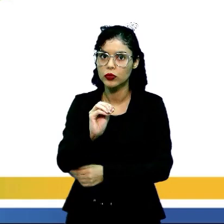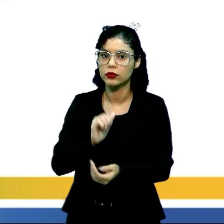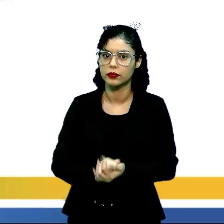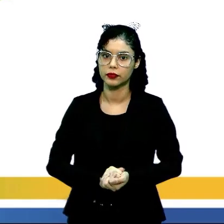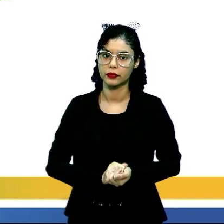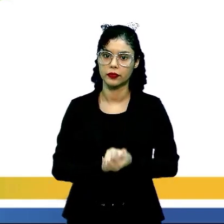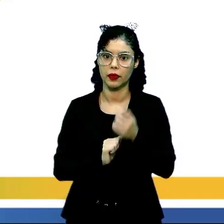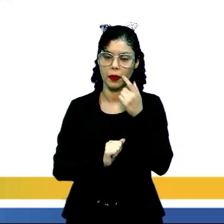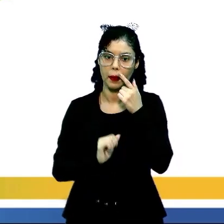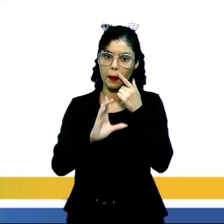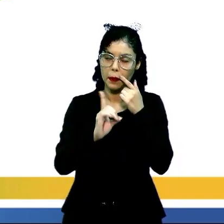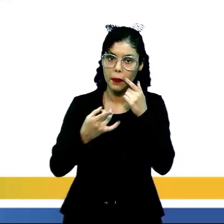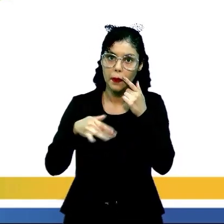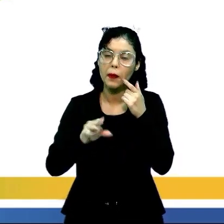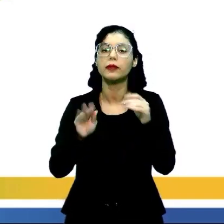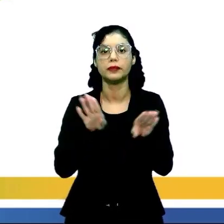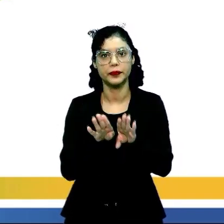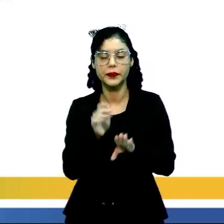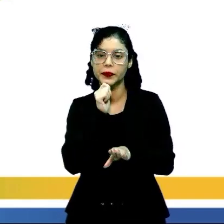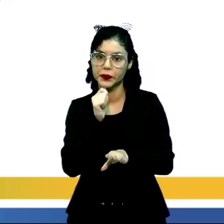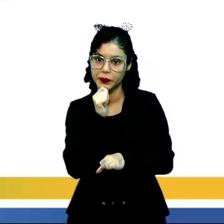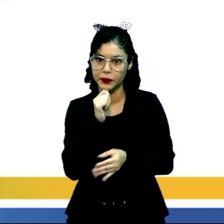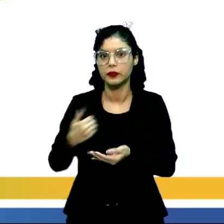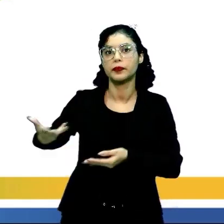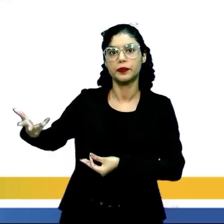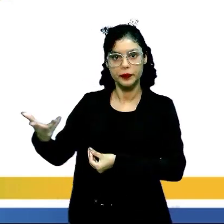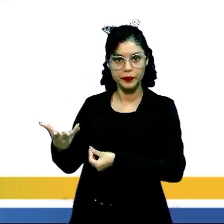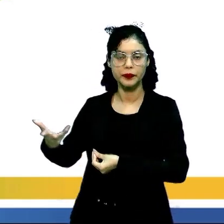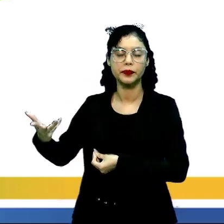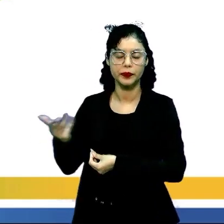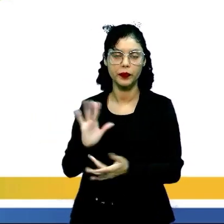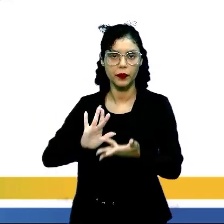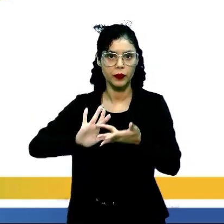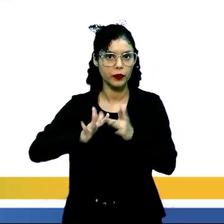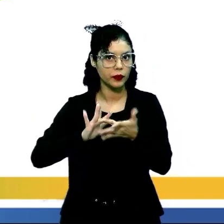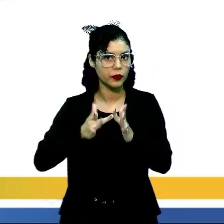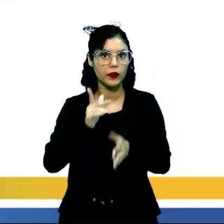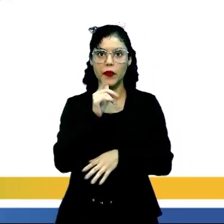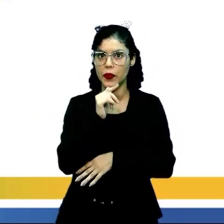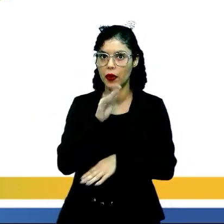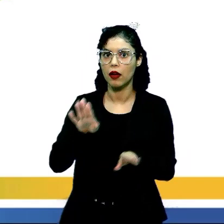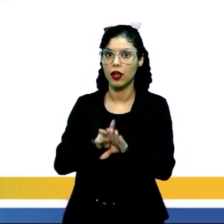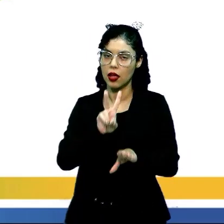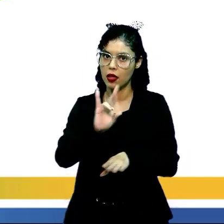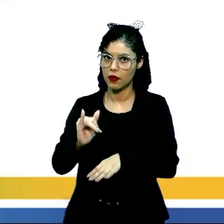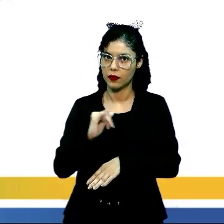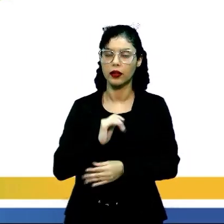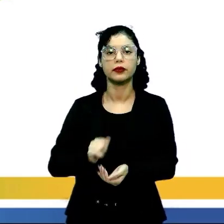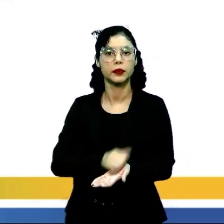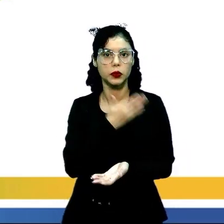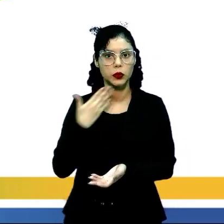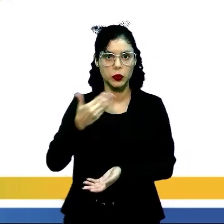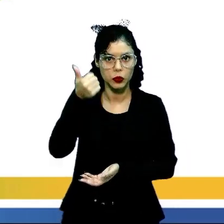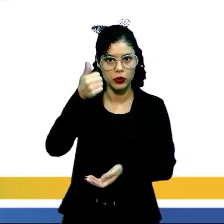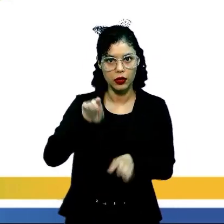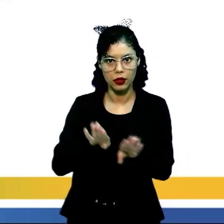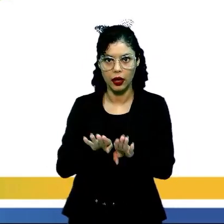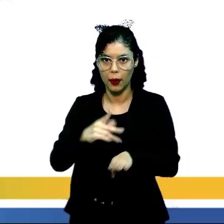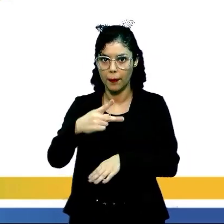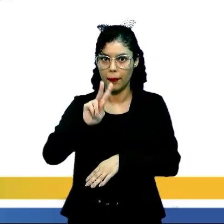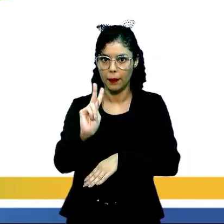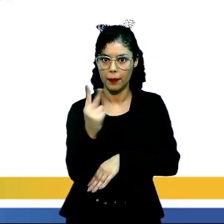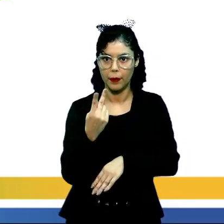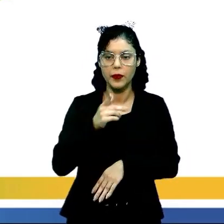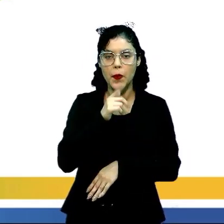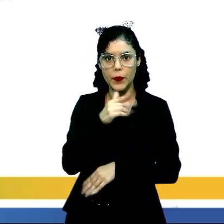cal. O óxido de cálcio ele é um óxido básico e em contato com a água ele vai corrigir o pH da água.